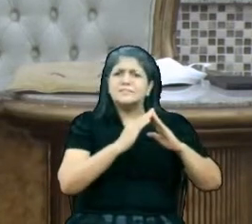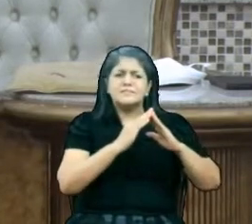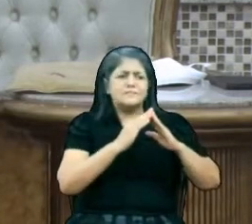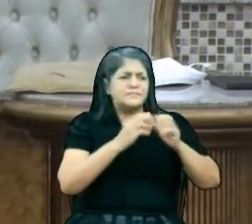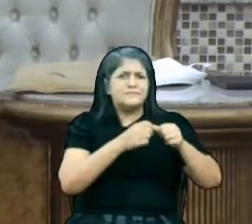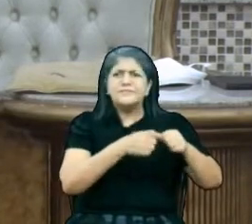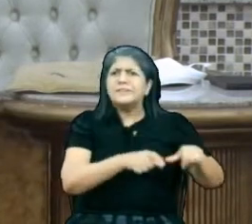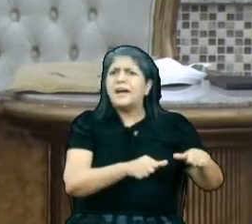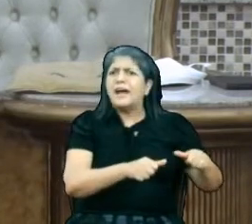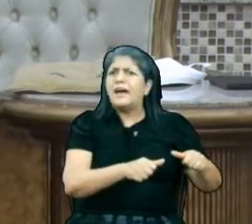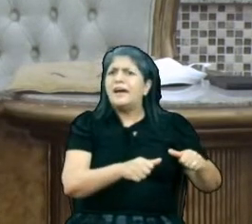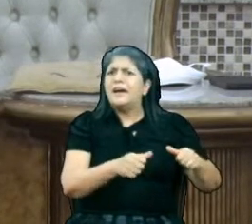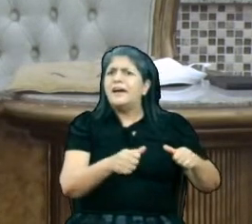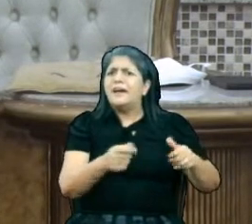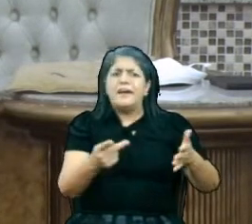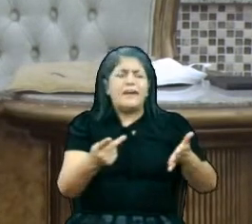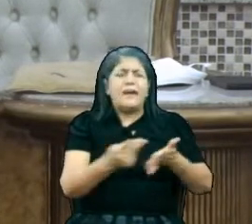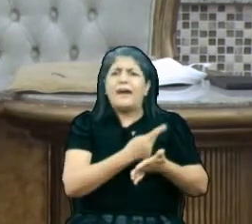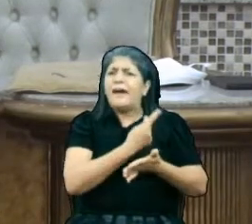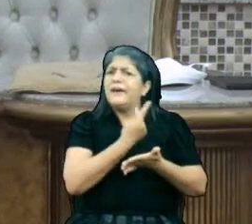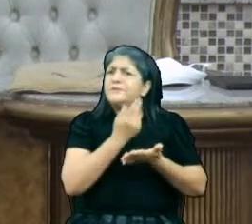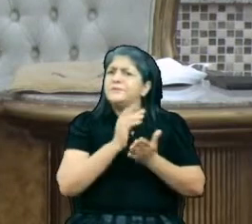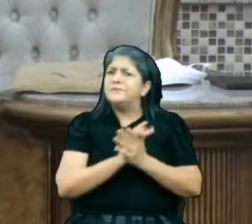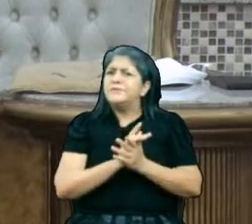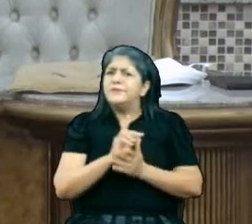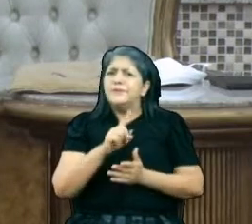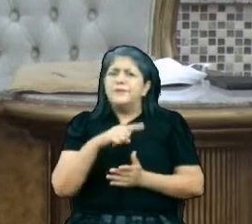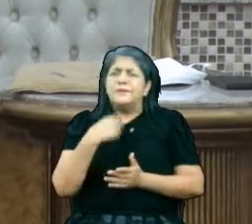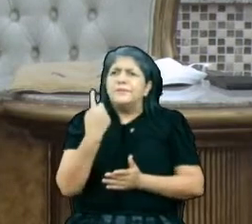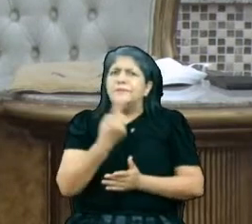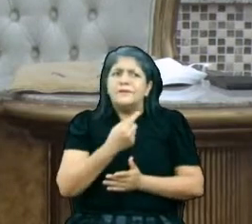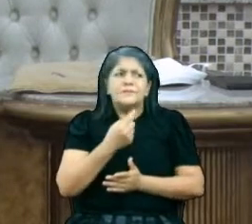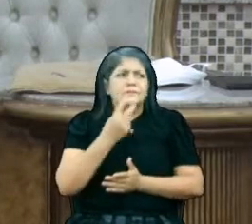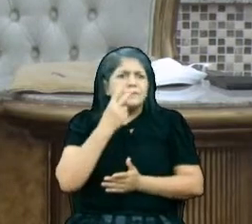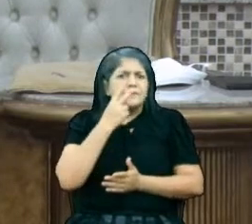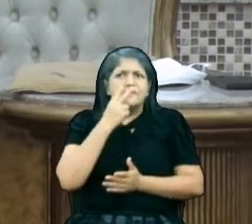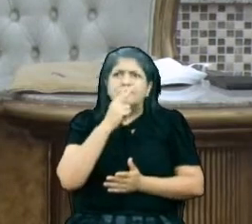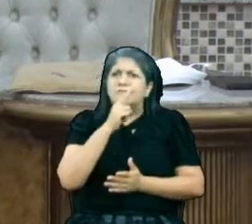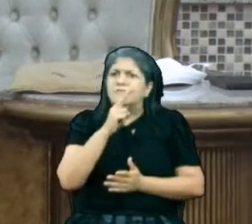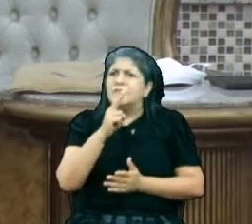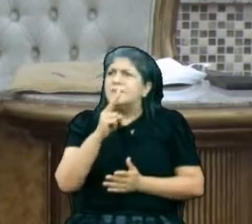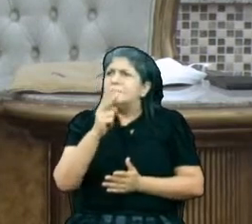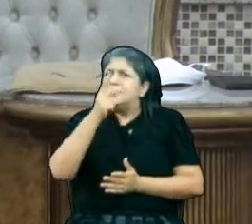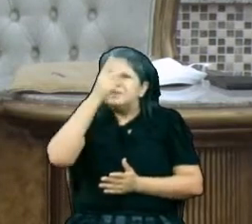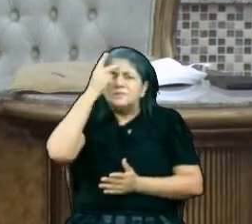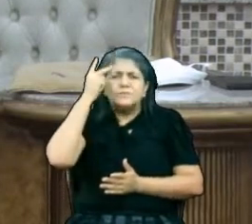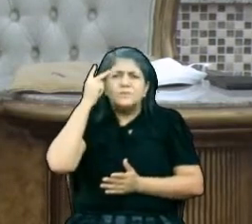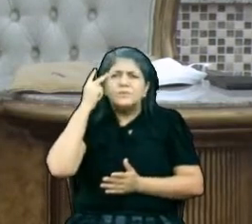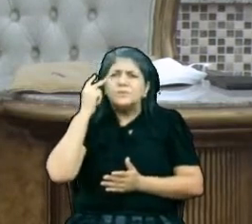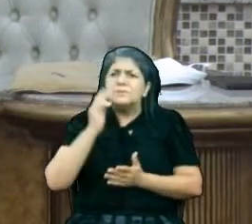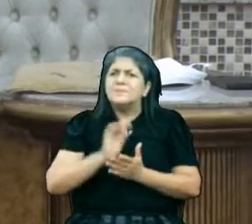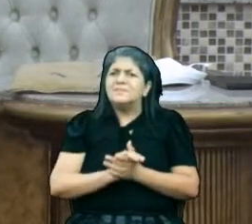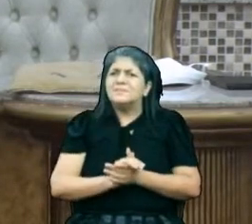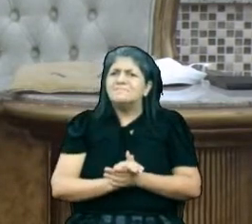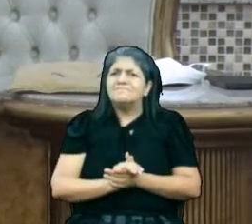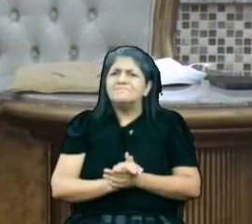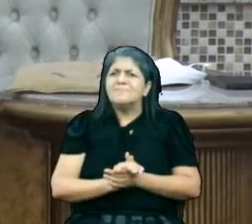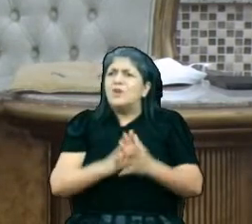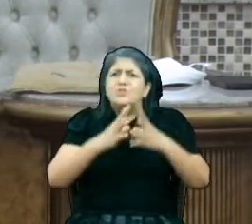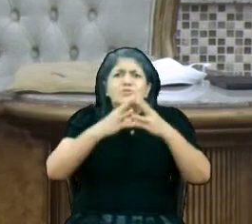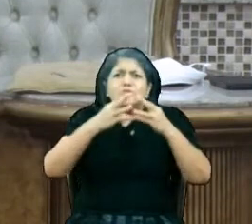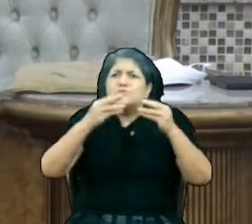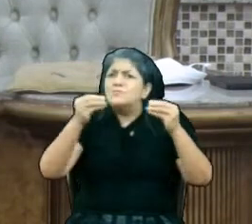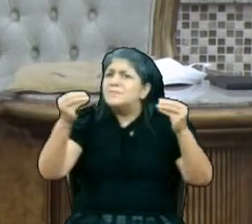muitos irmãos e muitas irmãs' nós não os vemos mas não vemos o seu rosto mas aqui dentro dessa da